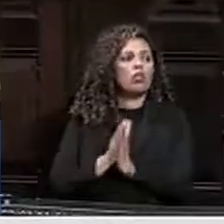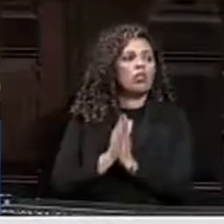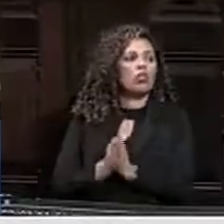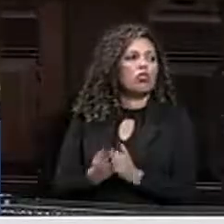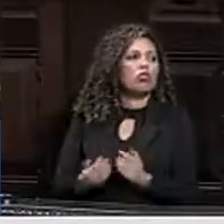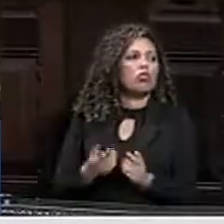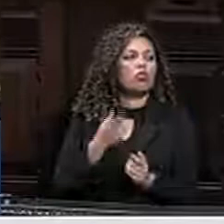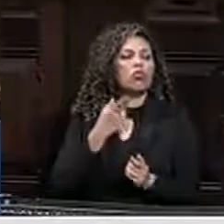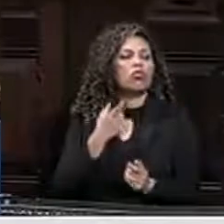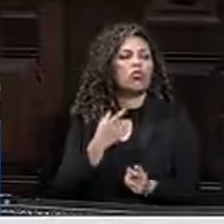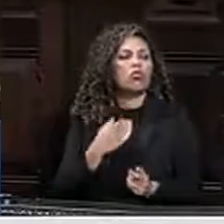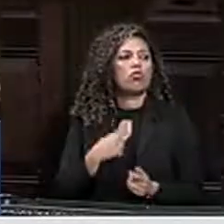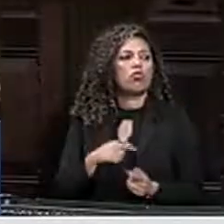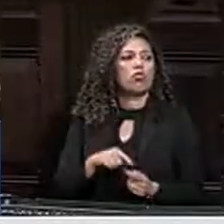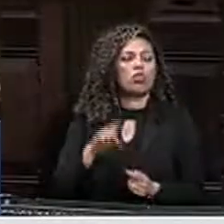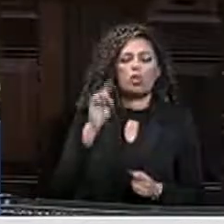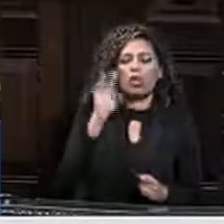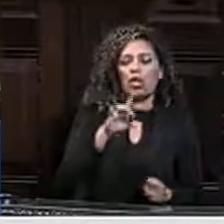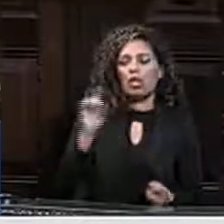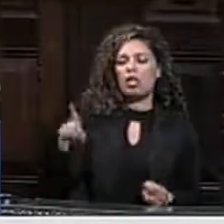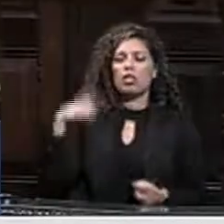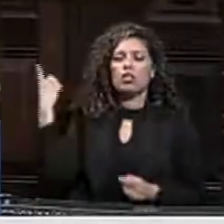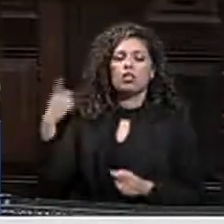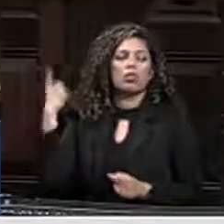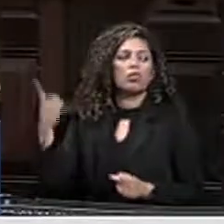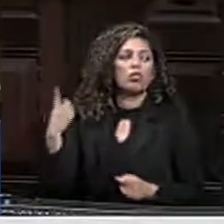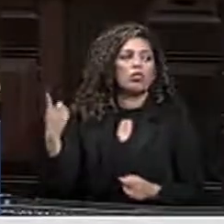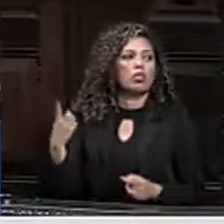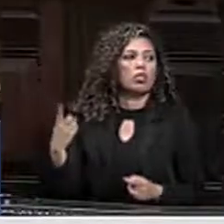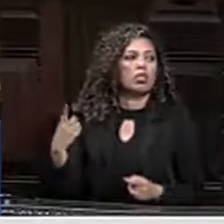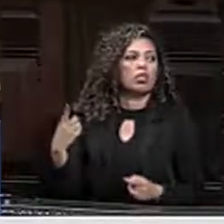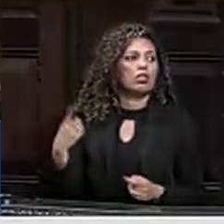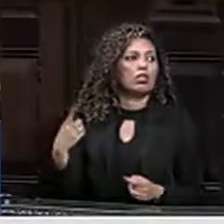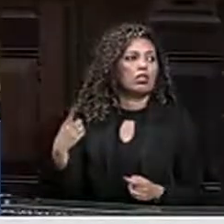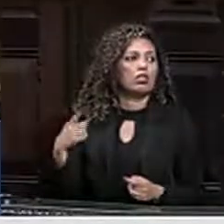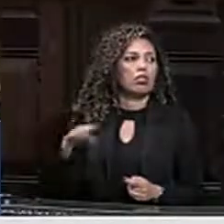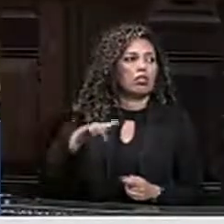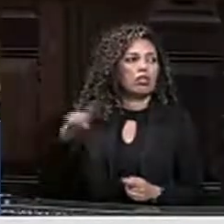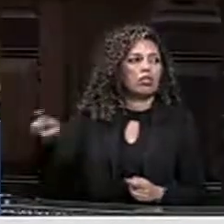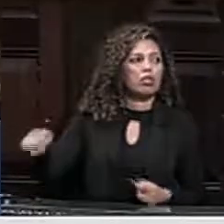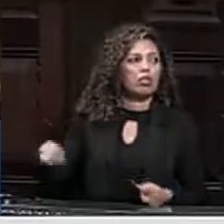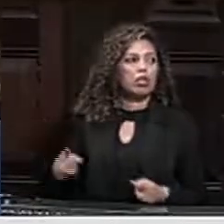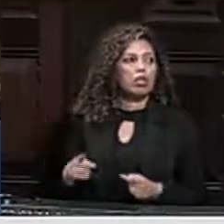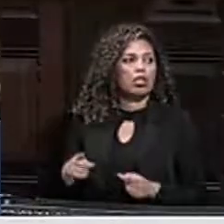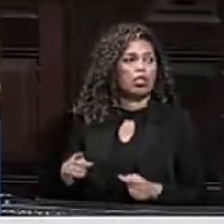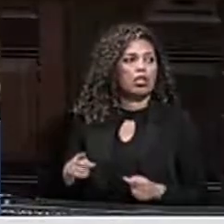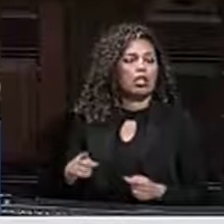de apelar para os pares desta casa, no sentido de, caso as